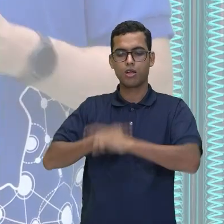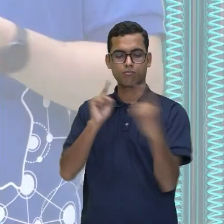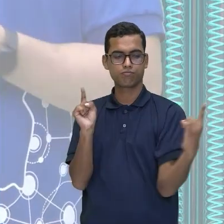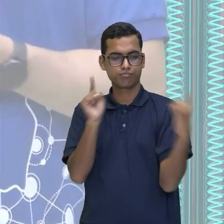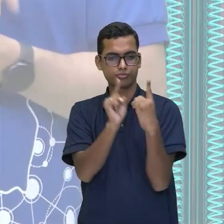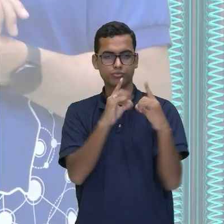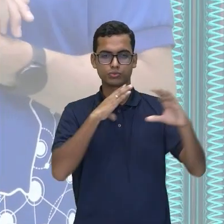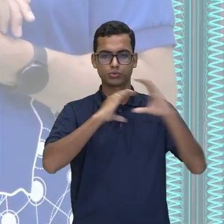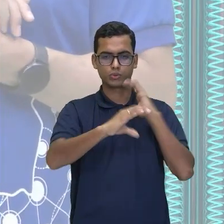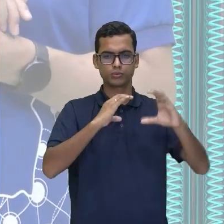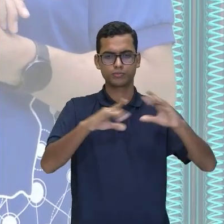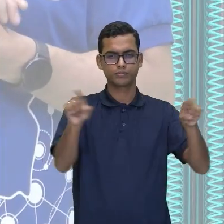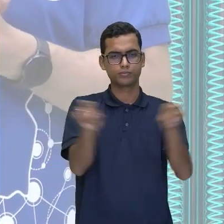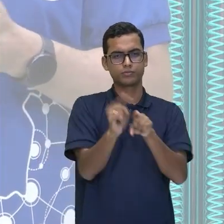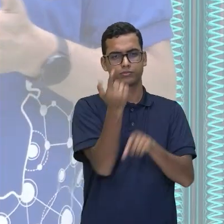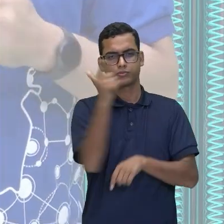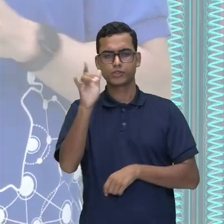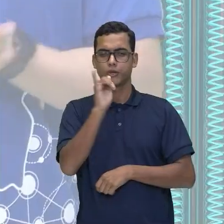Mais exemplos.